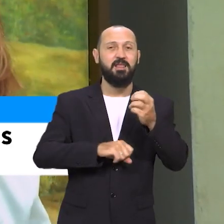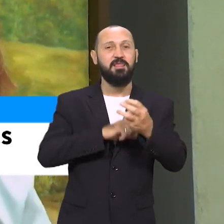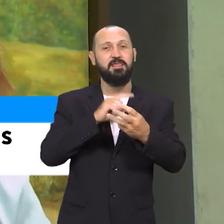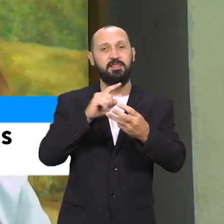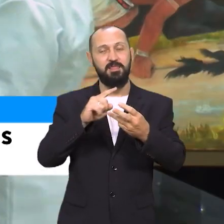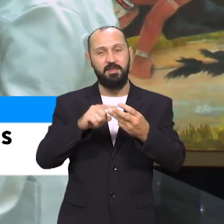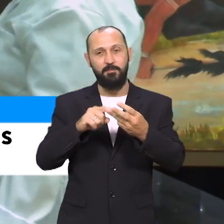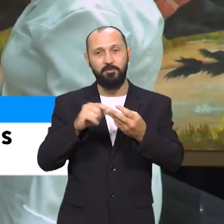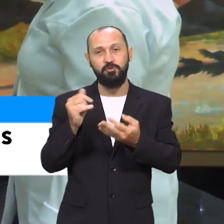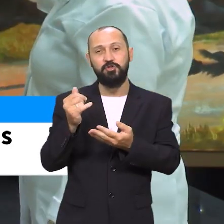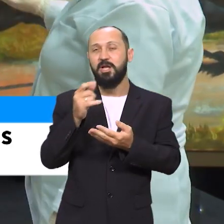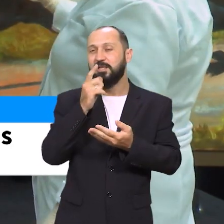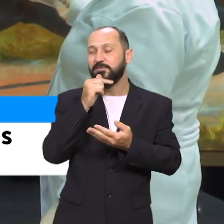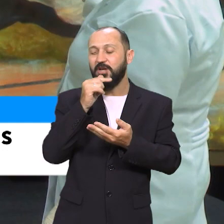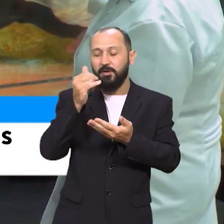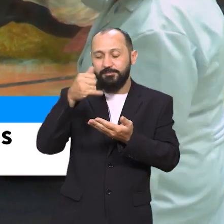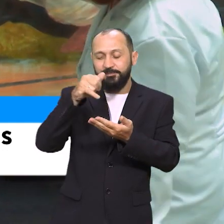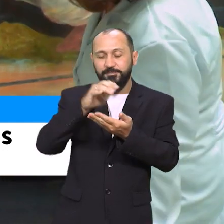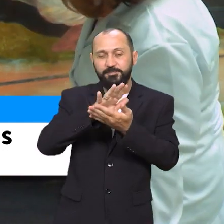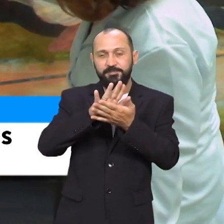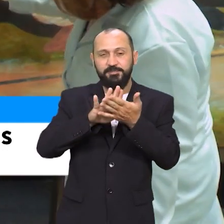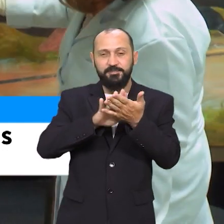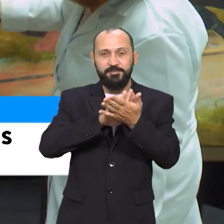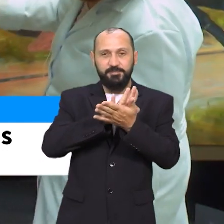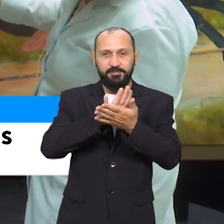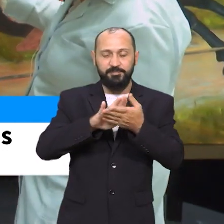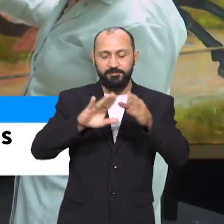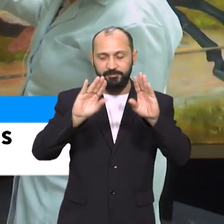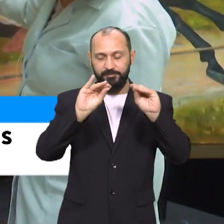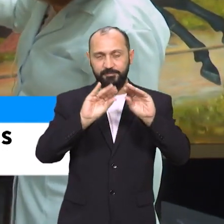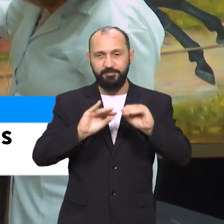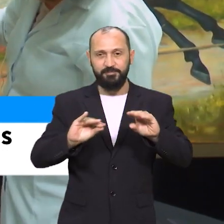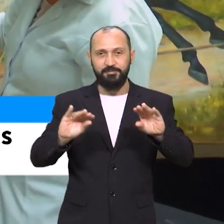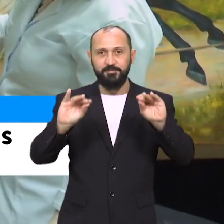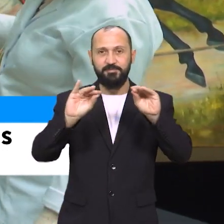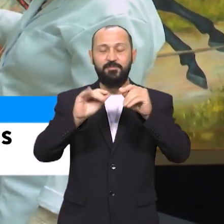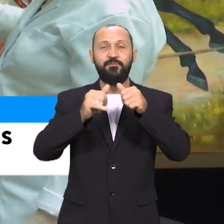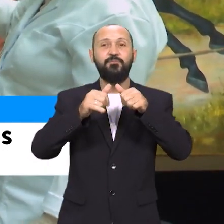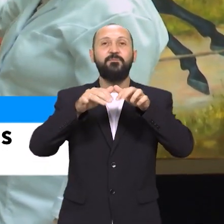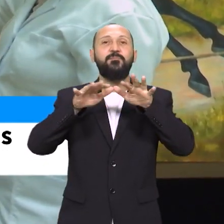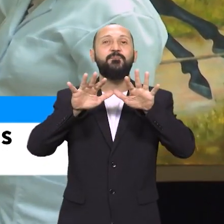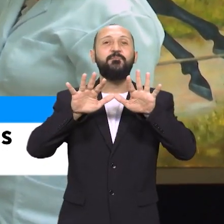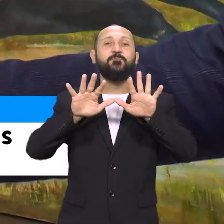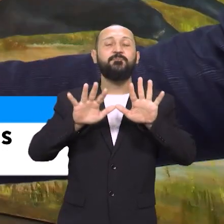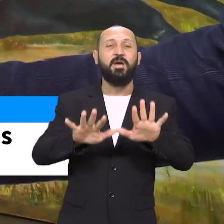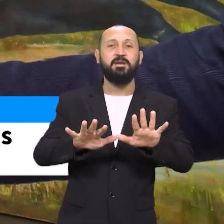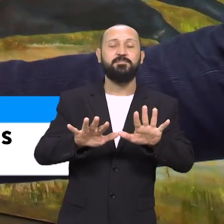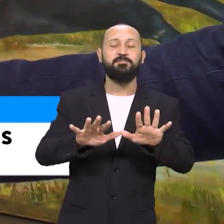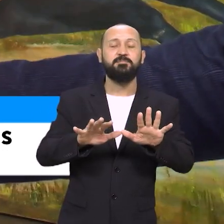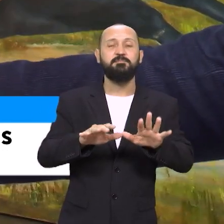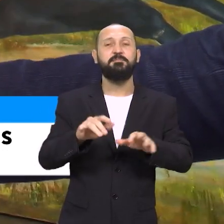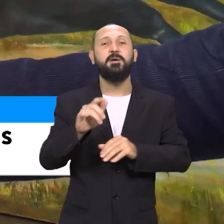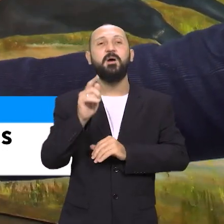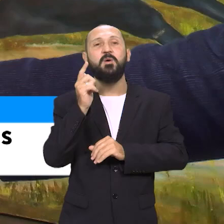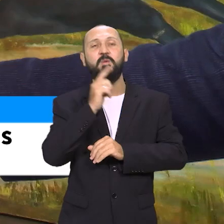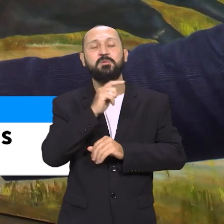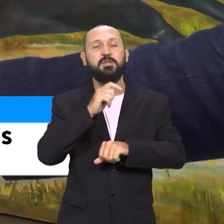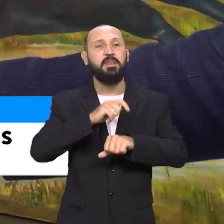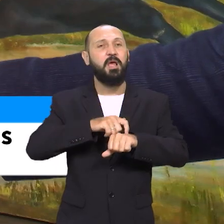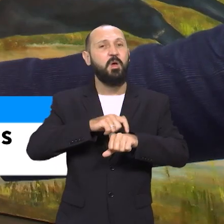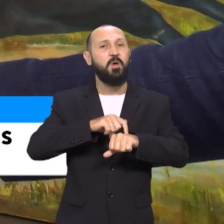uma hidratação, depois eu fiz uma fixação para já chegar